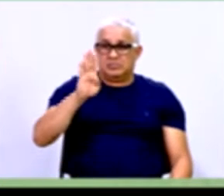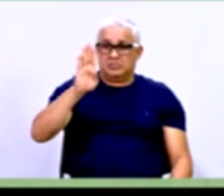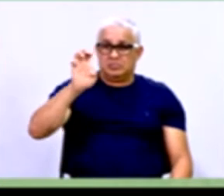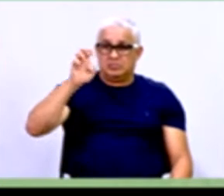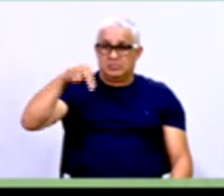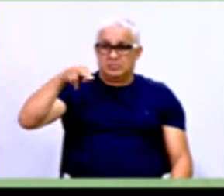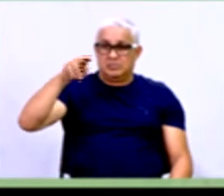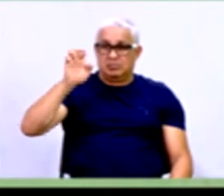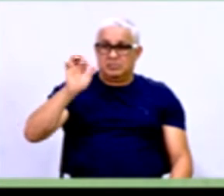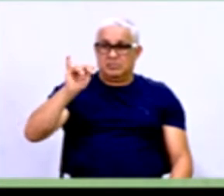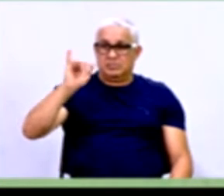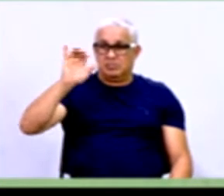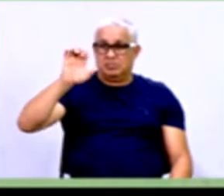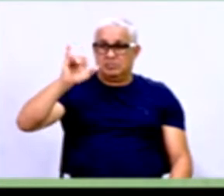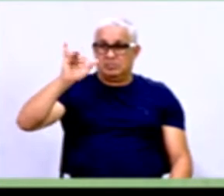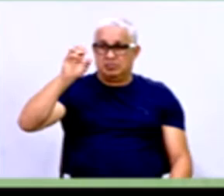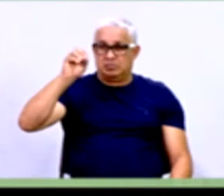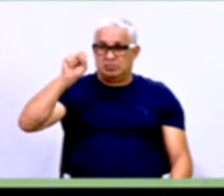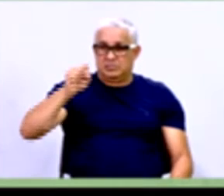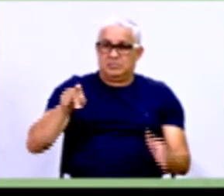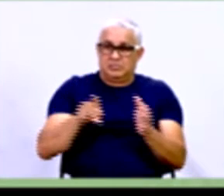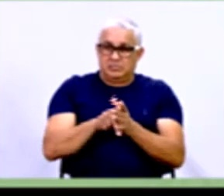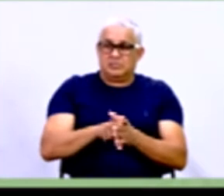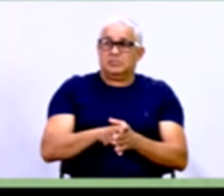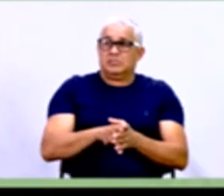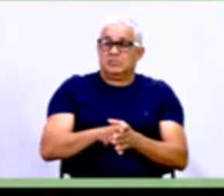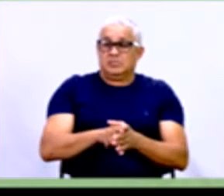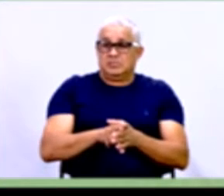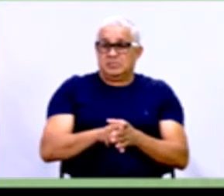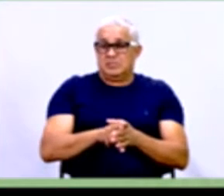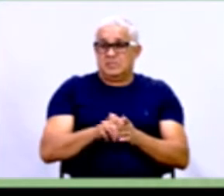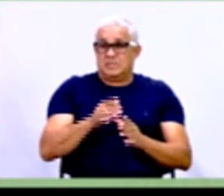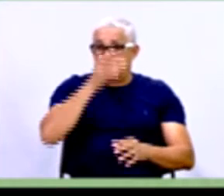acidentários? O empregado sofreu